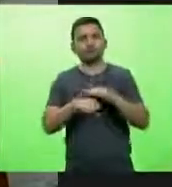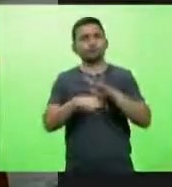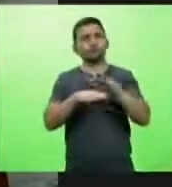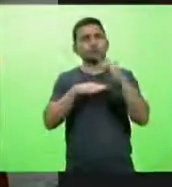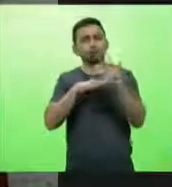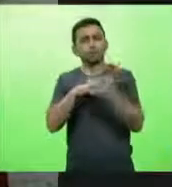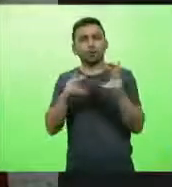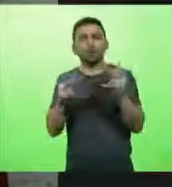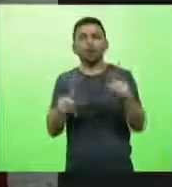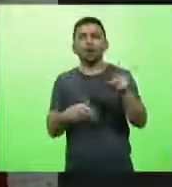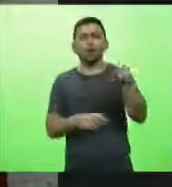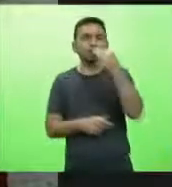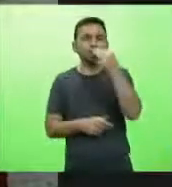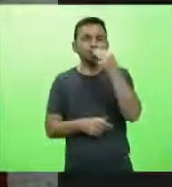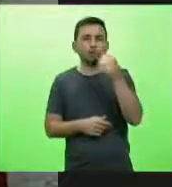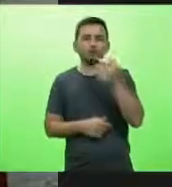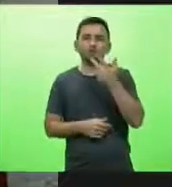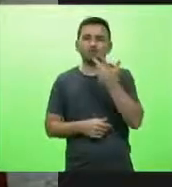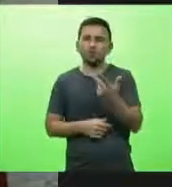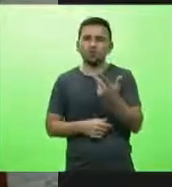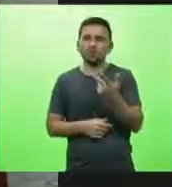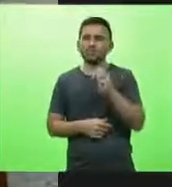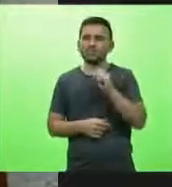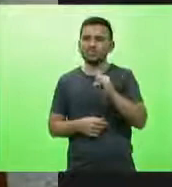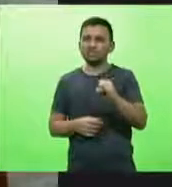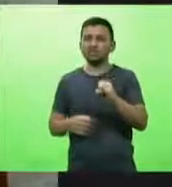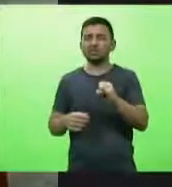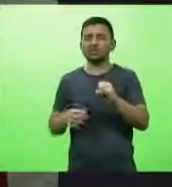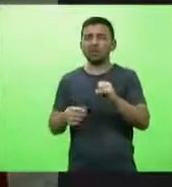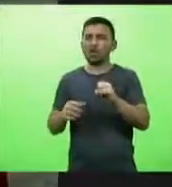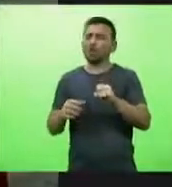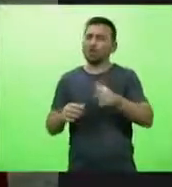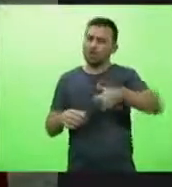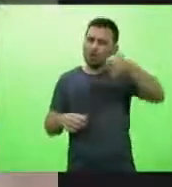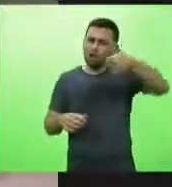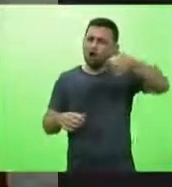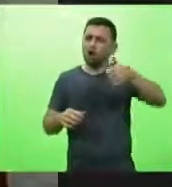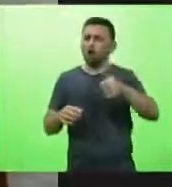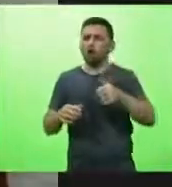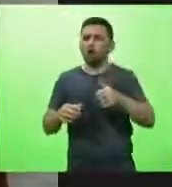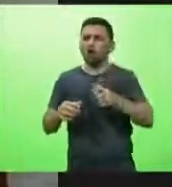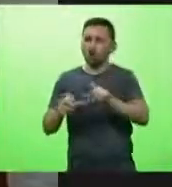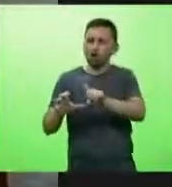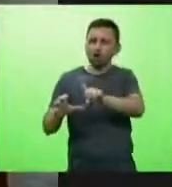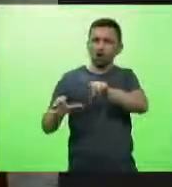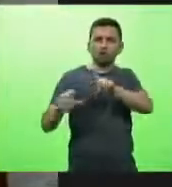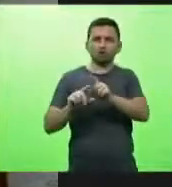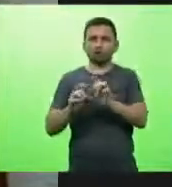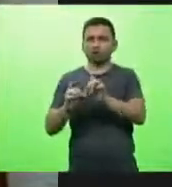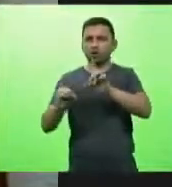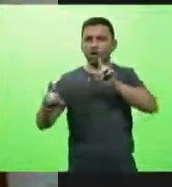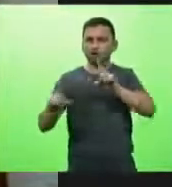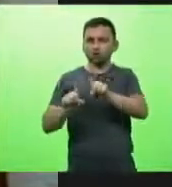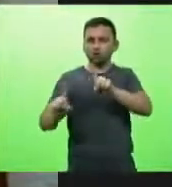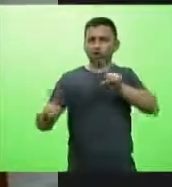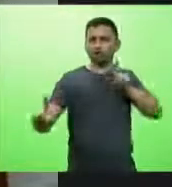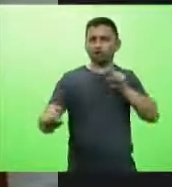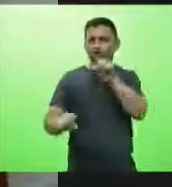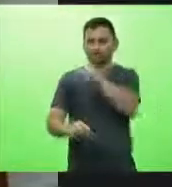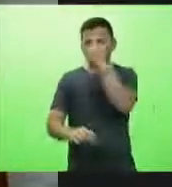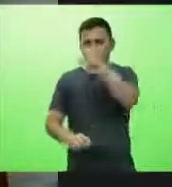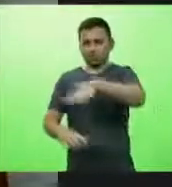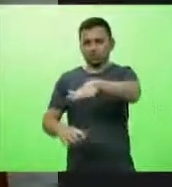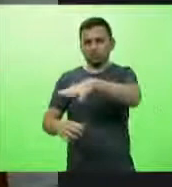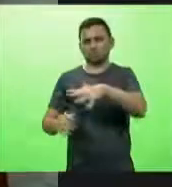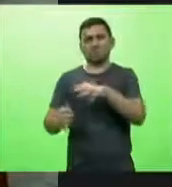o deputado Sopel, se você pode se abster de estar em aglomeração, de proliferar o vírus, te abstenha, te cuida, te guarda.